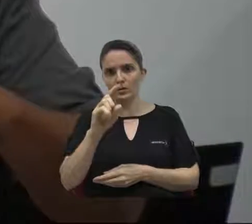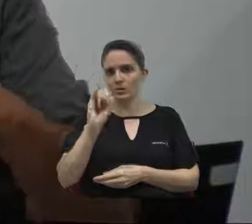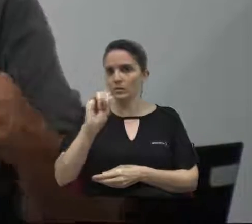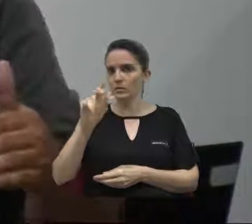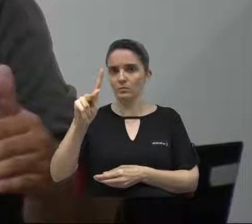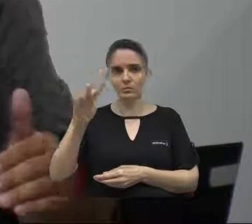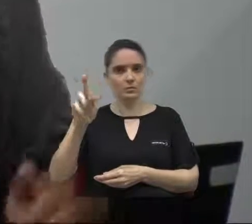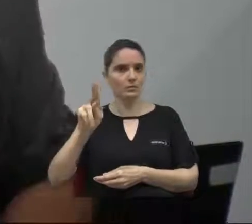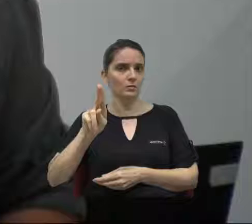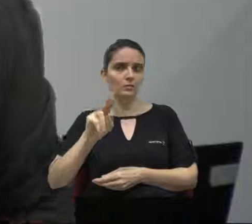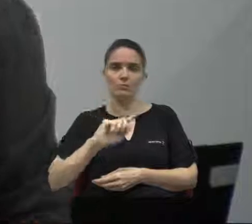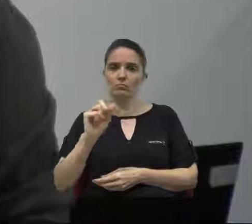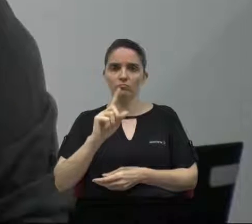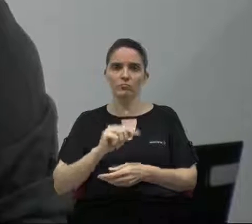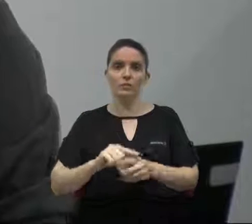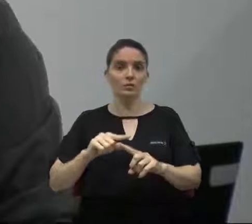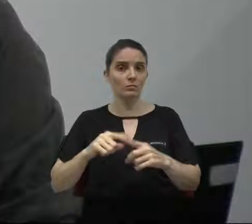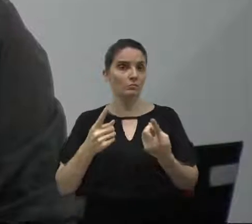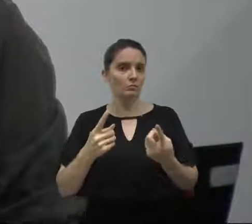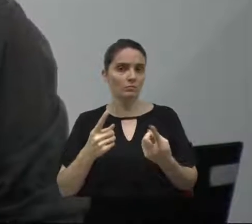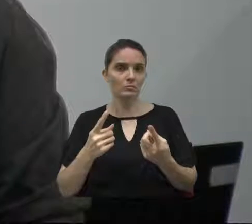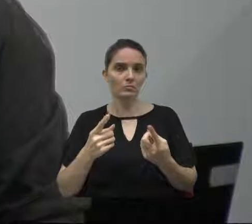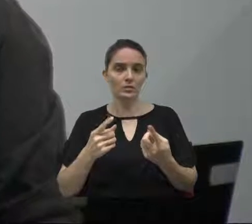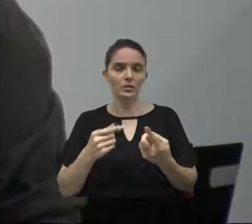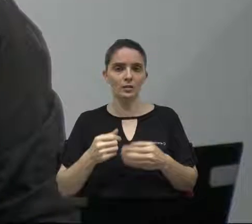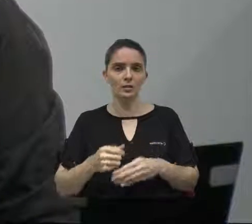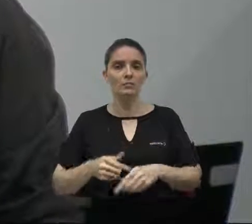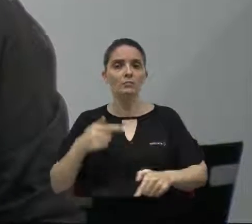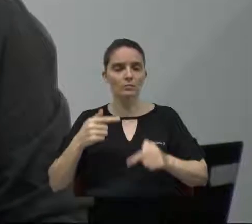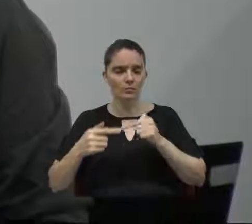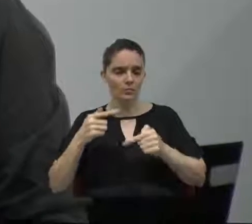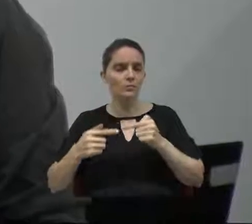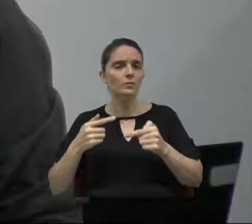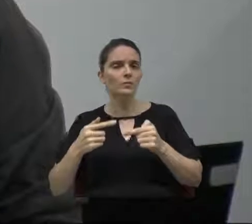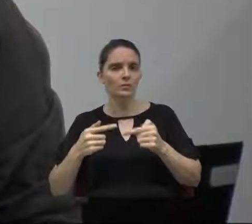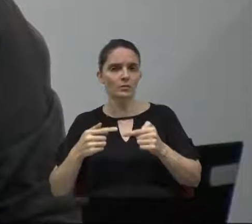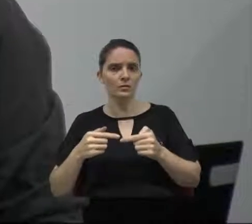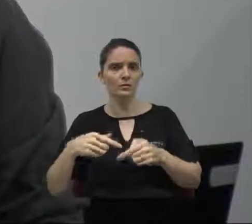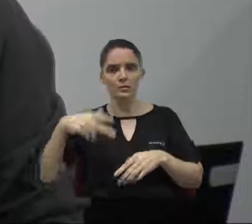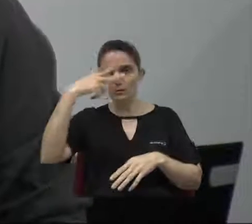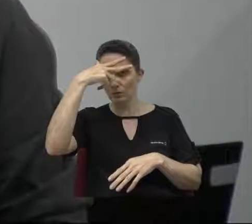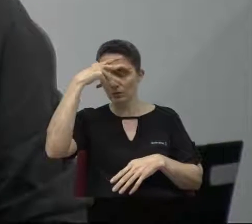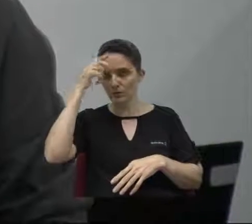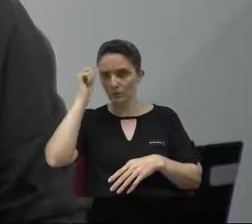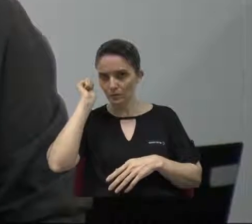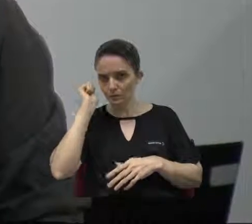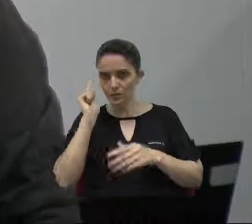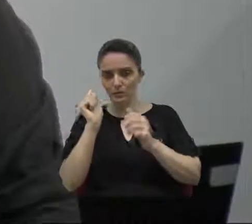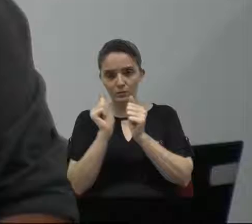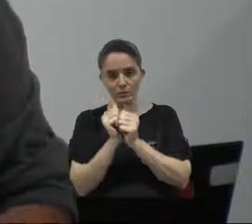esse ano de ninguém, mas que haja discussão dentro dessa casa com o Executivo e com a população, para que a gente possa